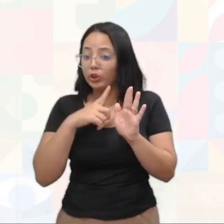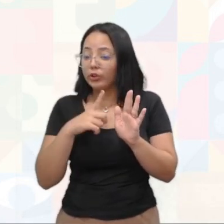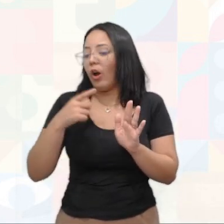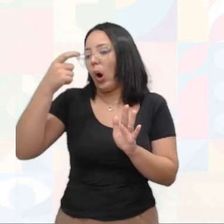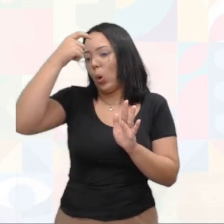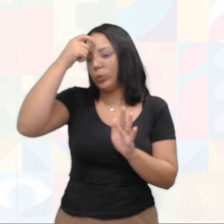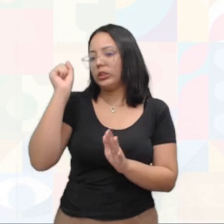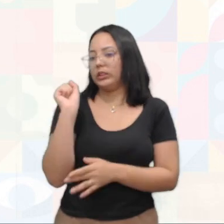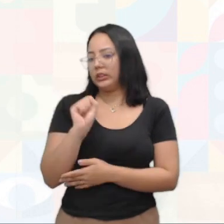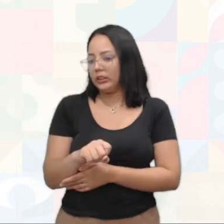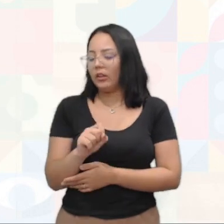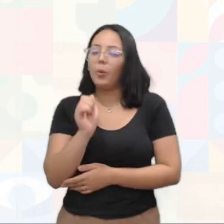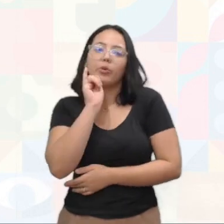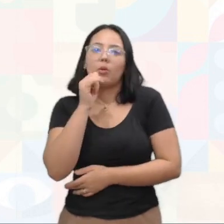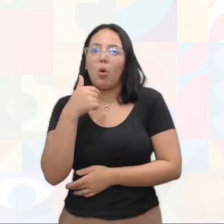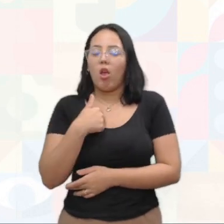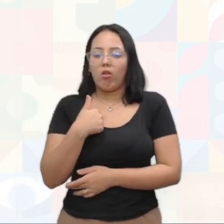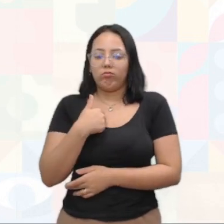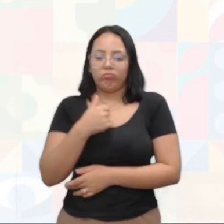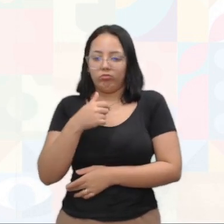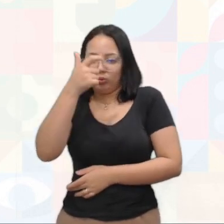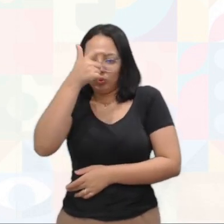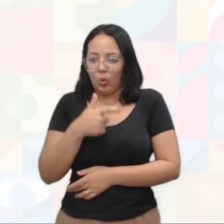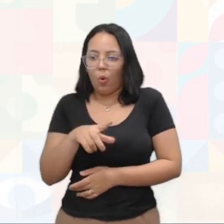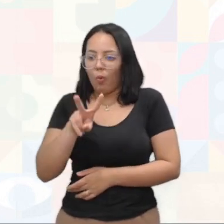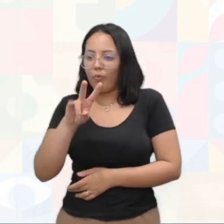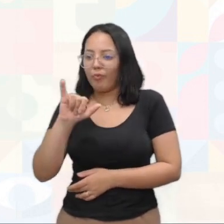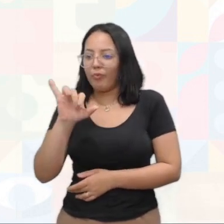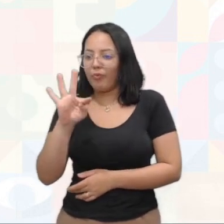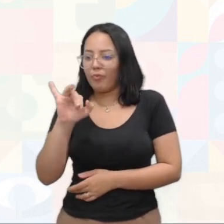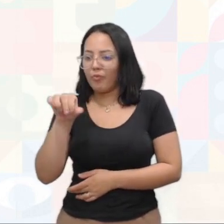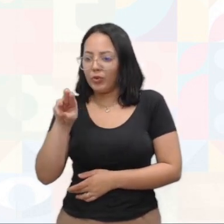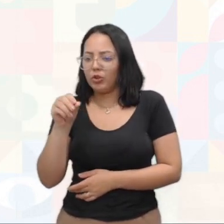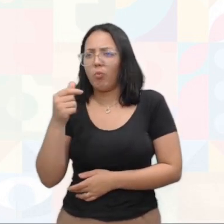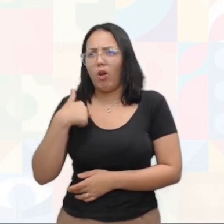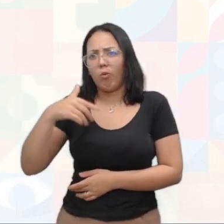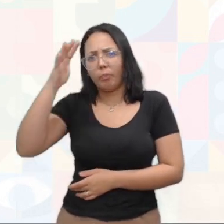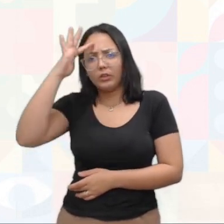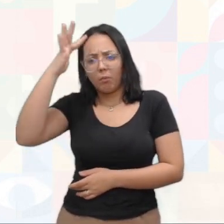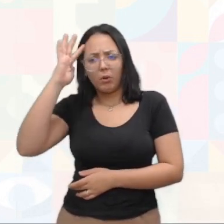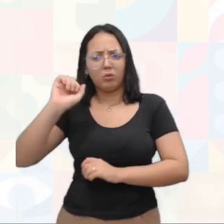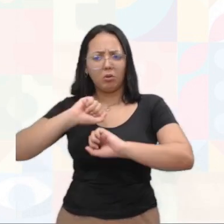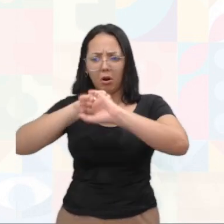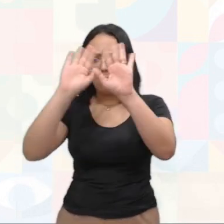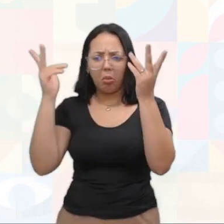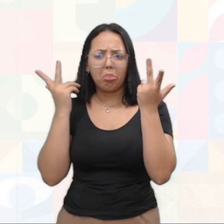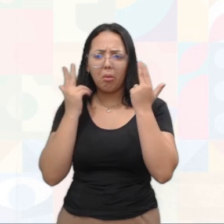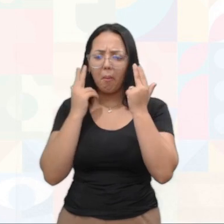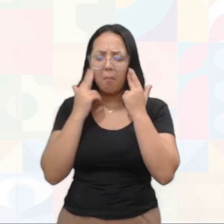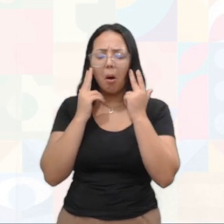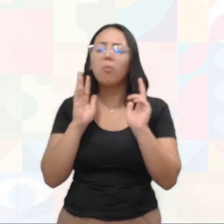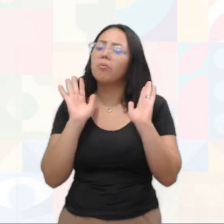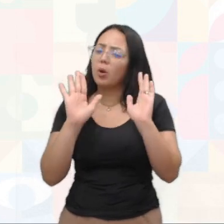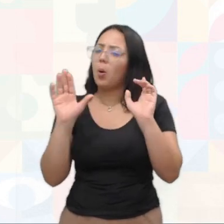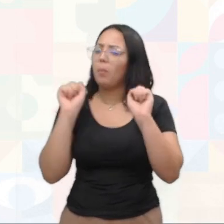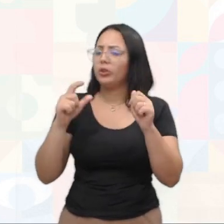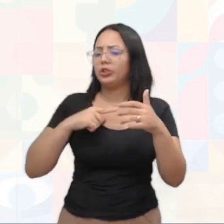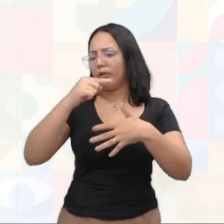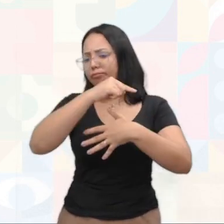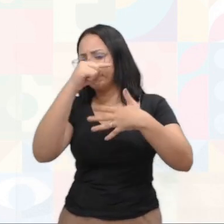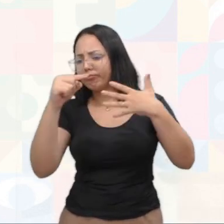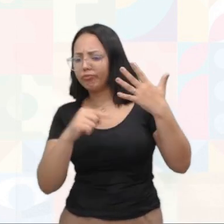conscientes. Então, a vítima está consciente, ela está com clareza de pensamento. Isso pode ocorrer por diversos